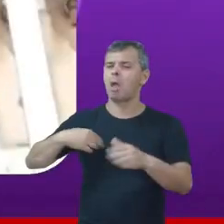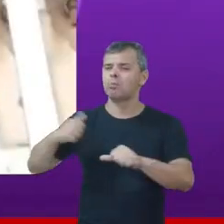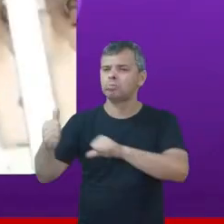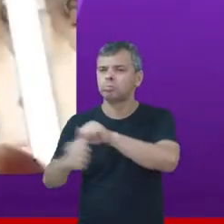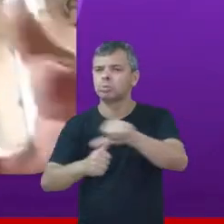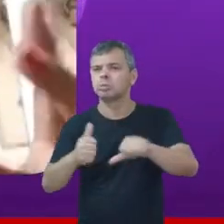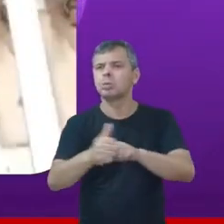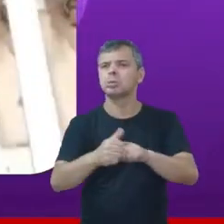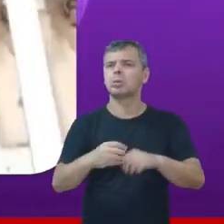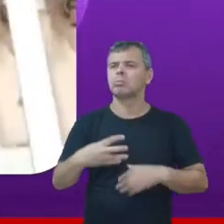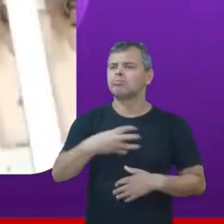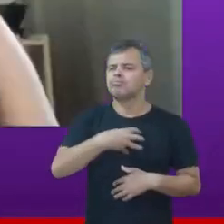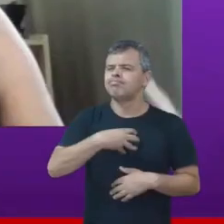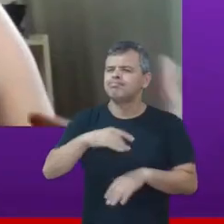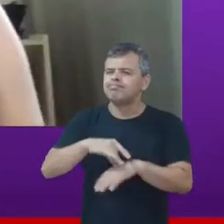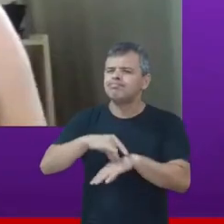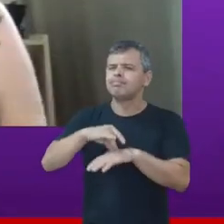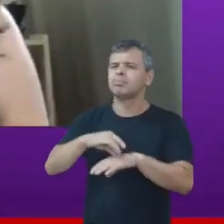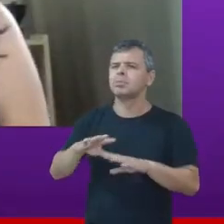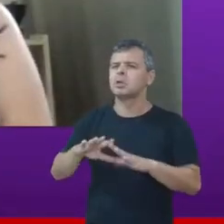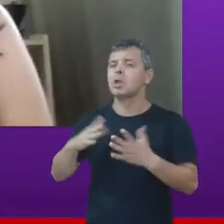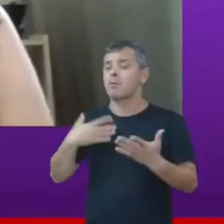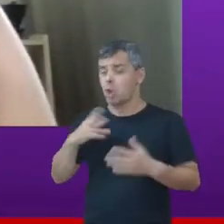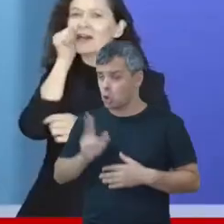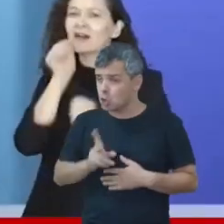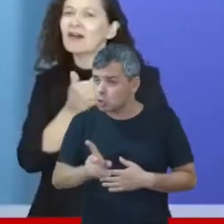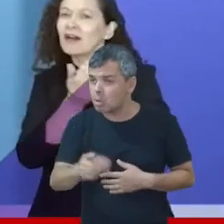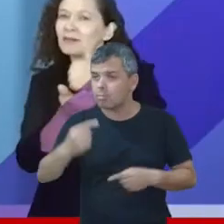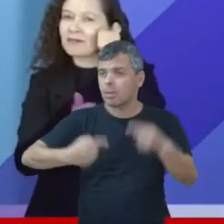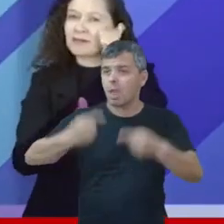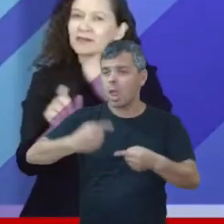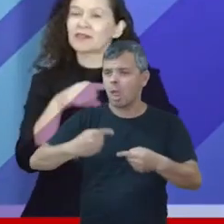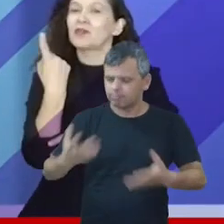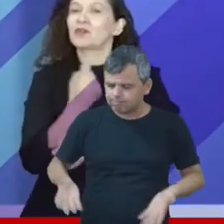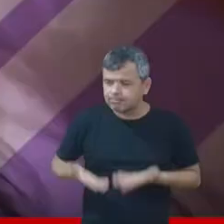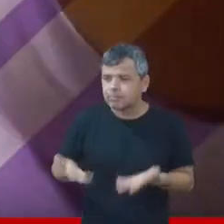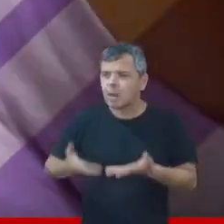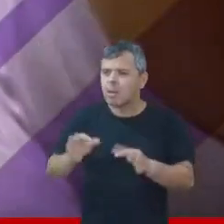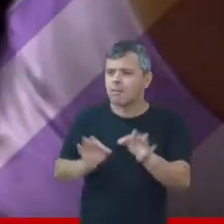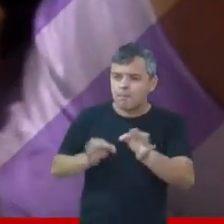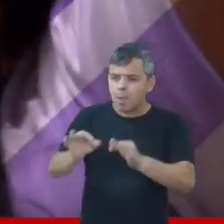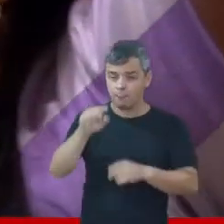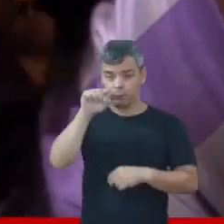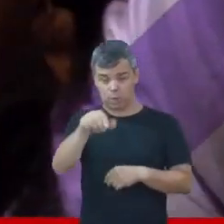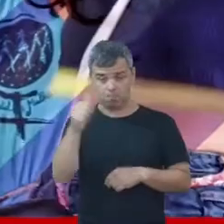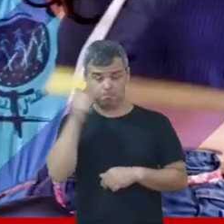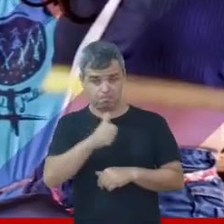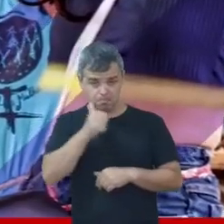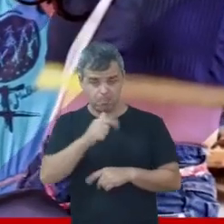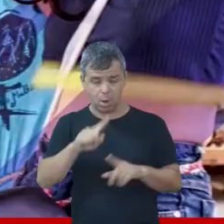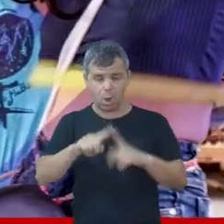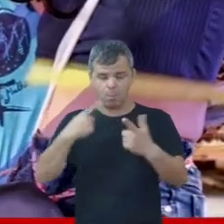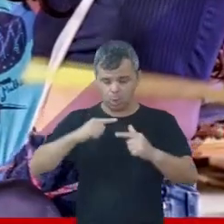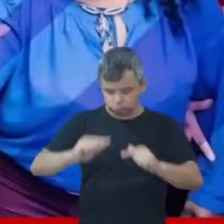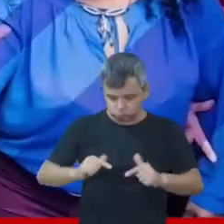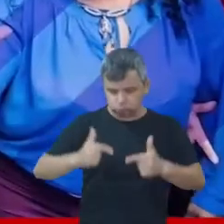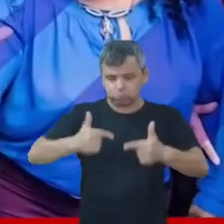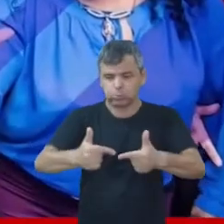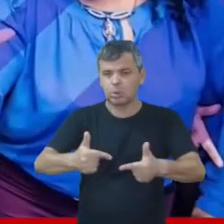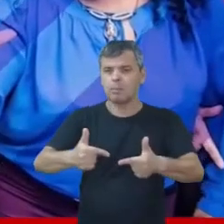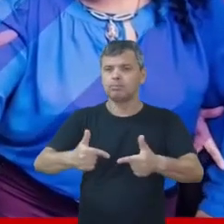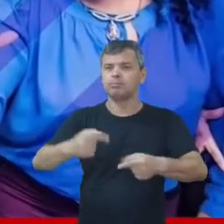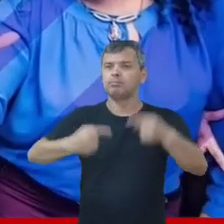Que eu senti na pele. Mas, seguindo o debate, incentiva e prepara você, mulher, para a disputa